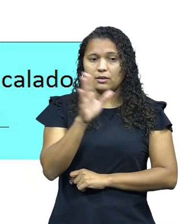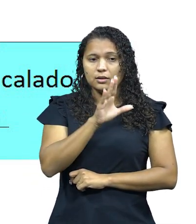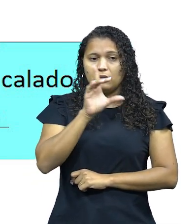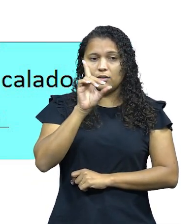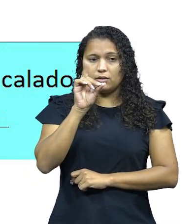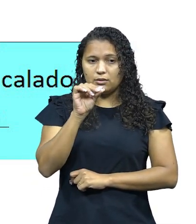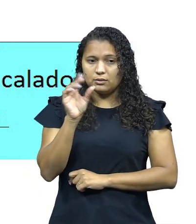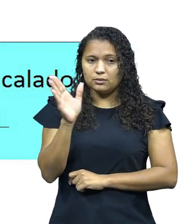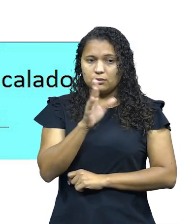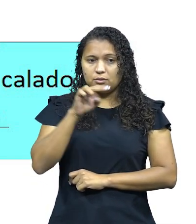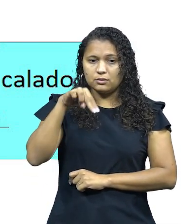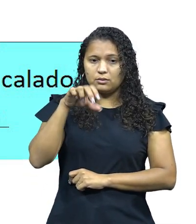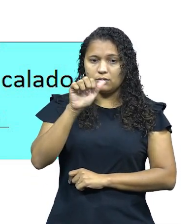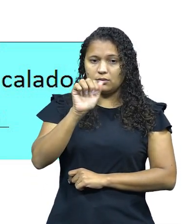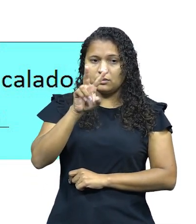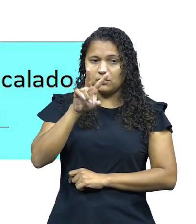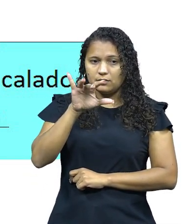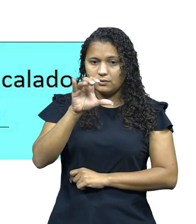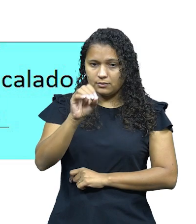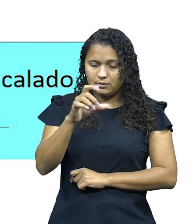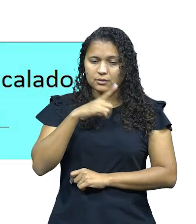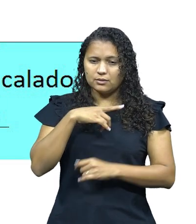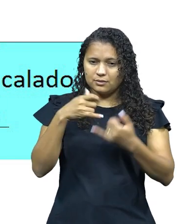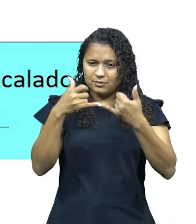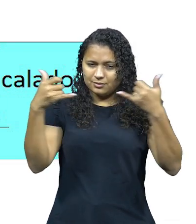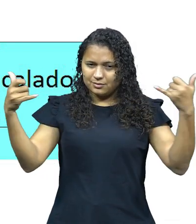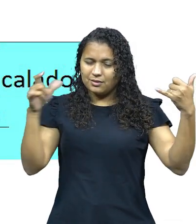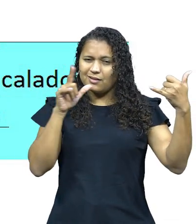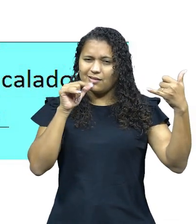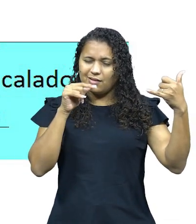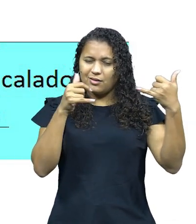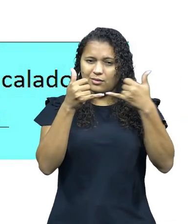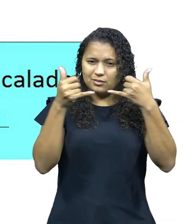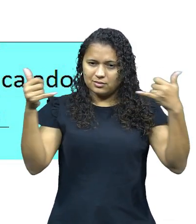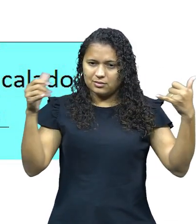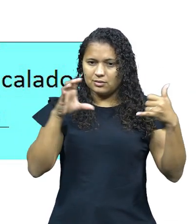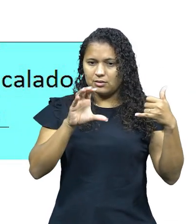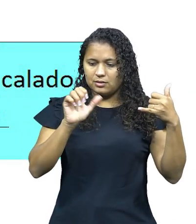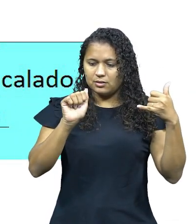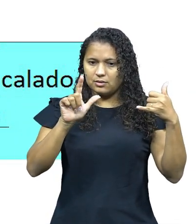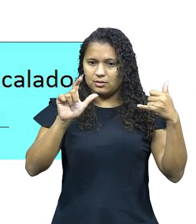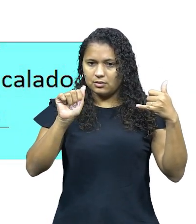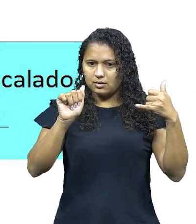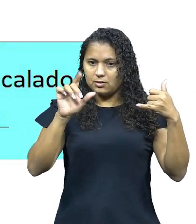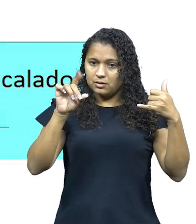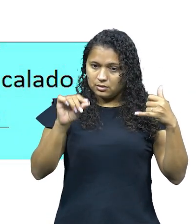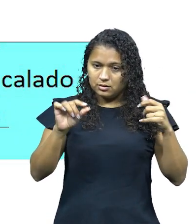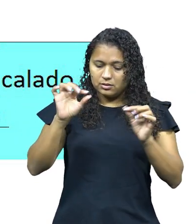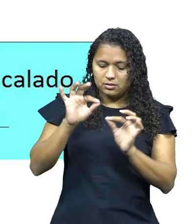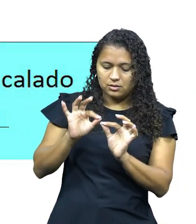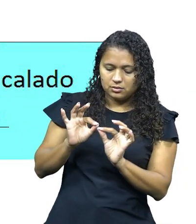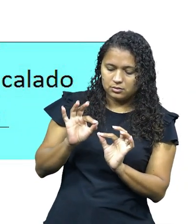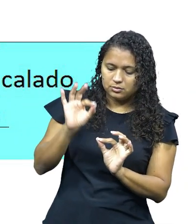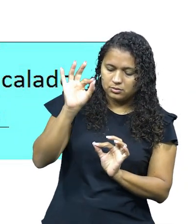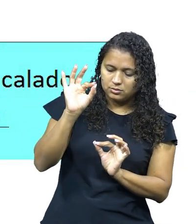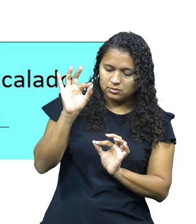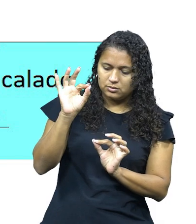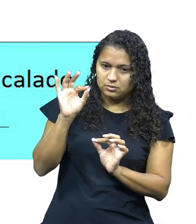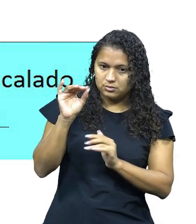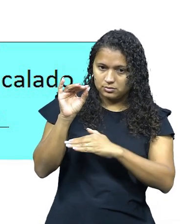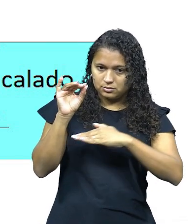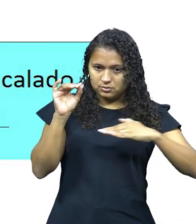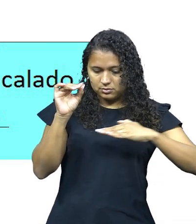Vamos lembrar da linha da água que a gente vê no navio, então. Calado ela é a distância vertical entre